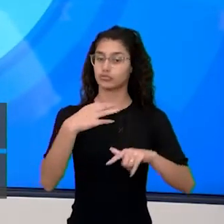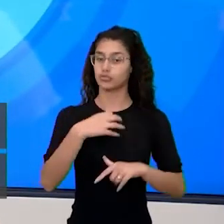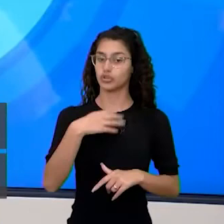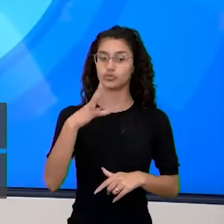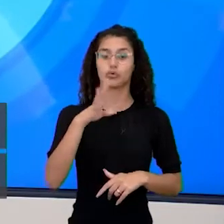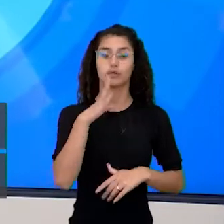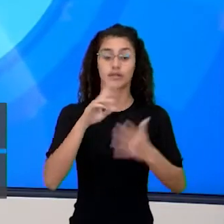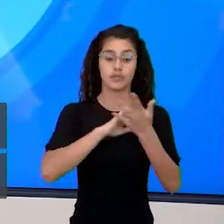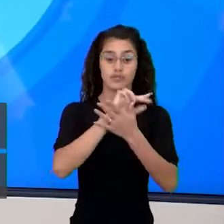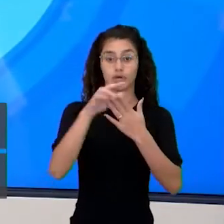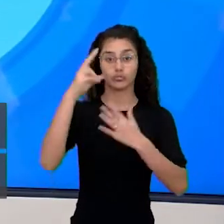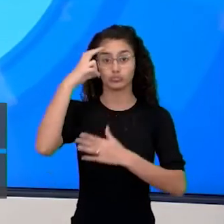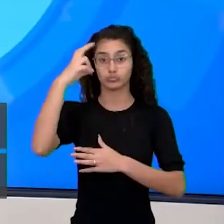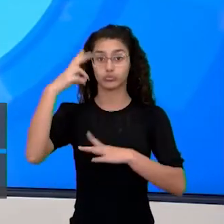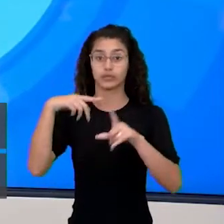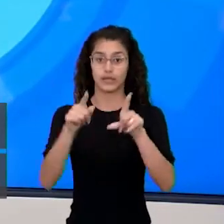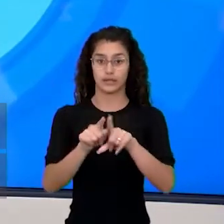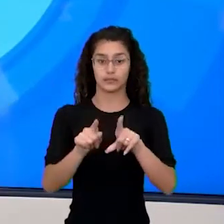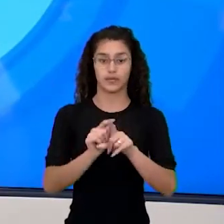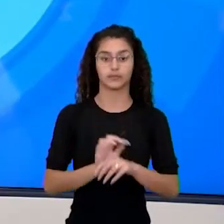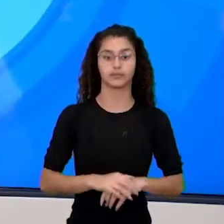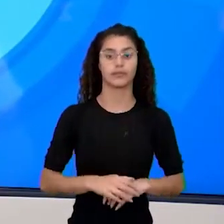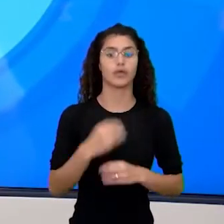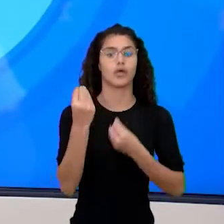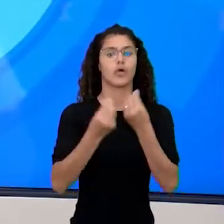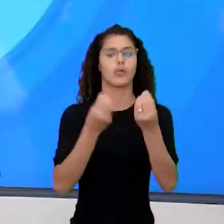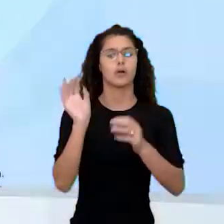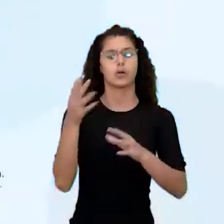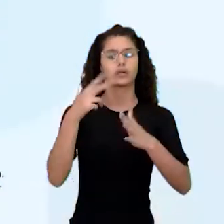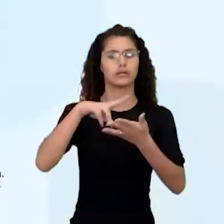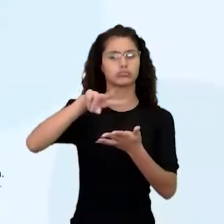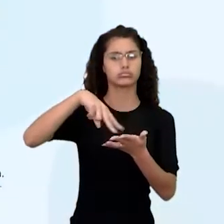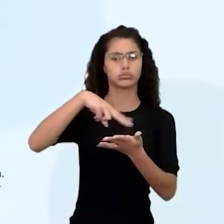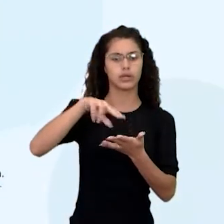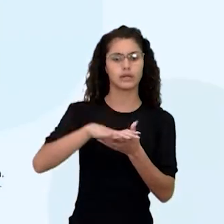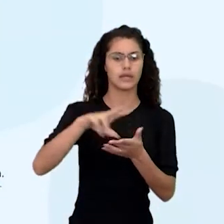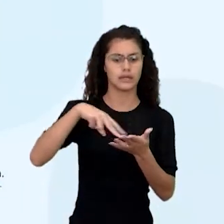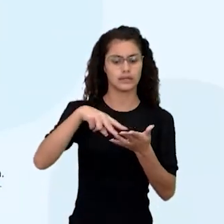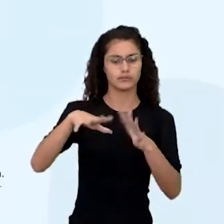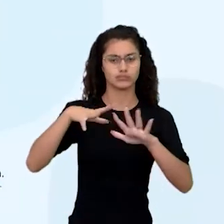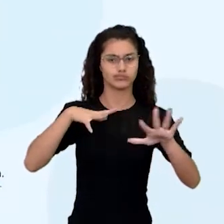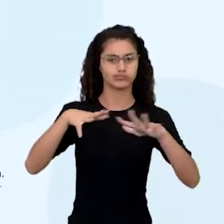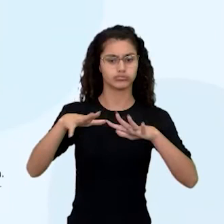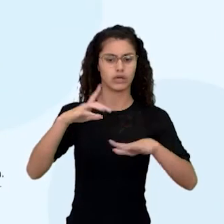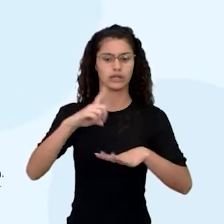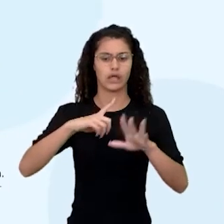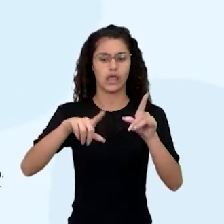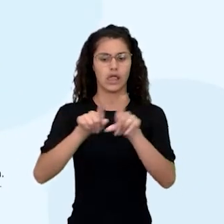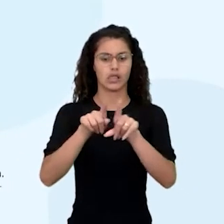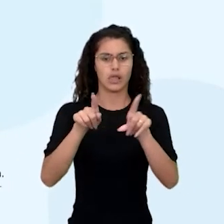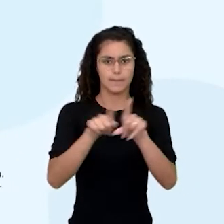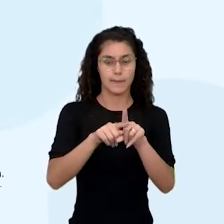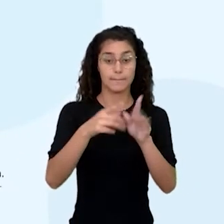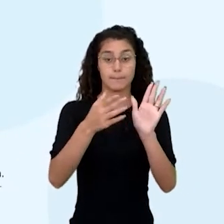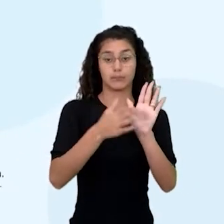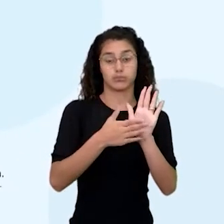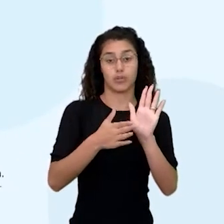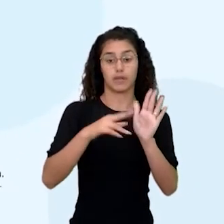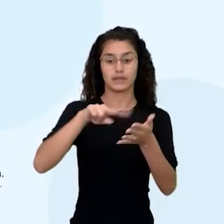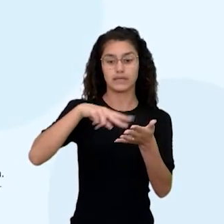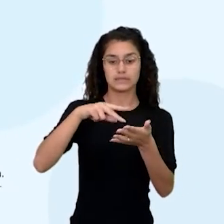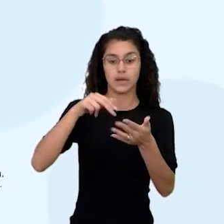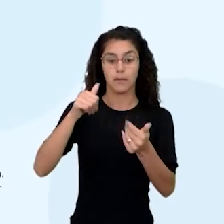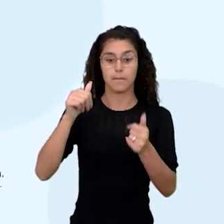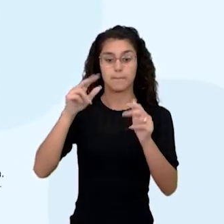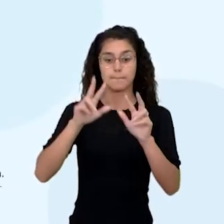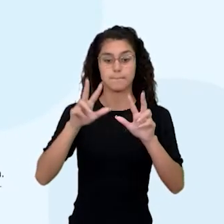conhecer diversas culturas. Então, vamos lá. Como que funciona a dança? A dança é agitada, frenética. Para dançá-la, você